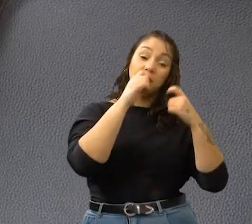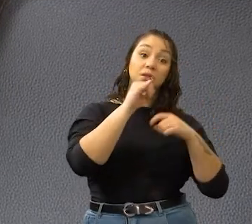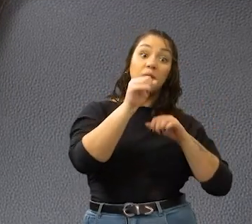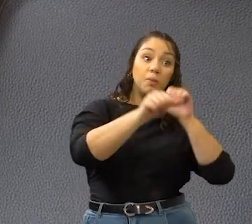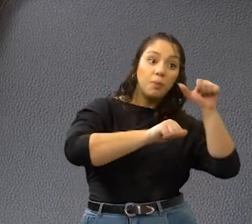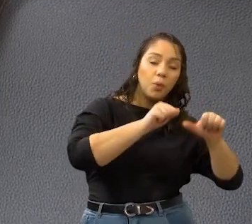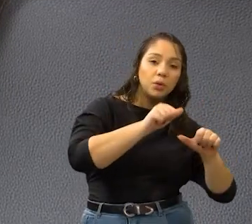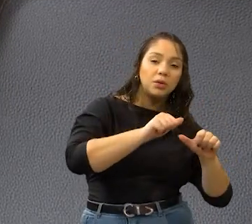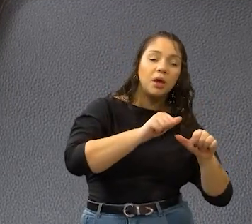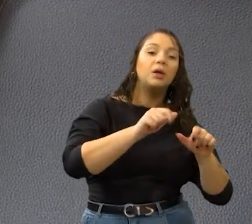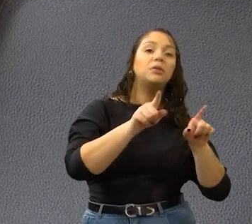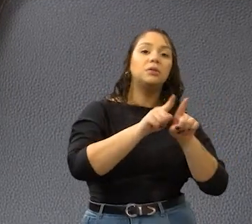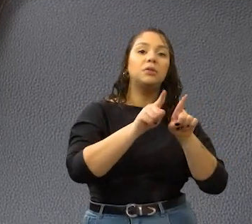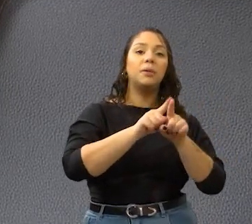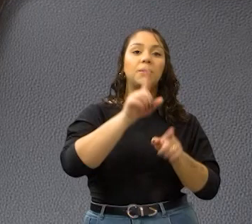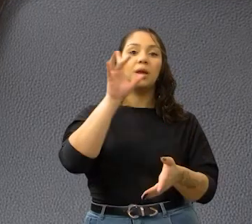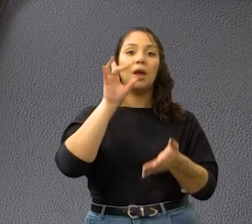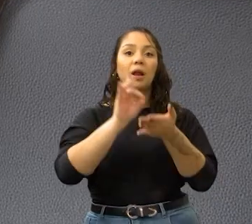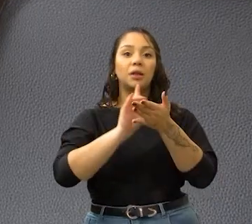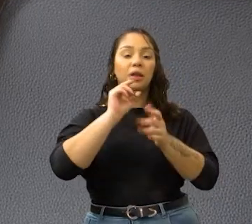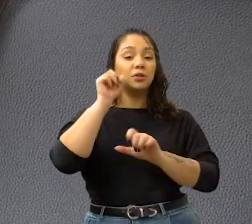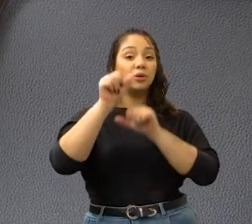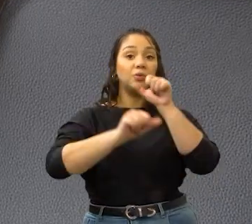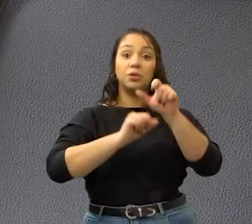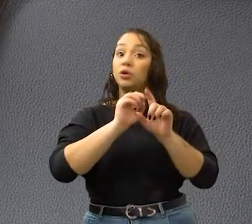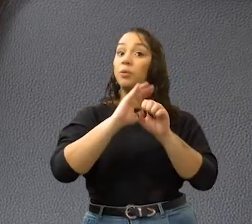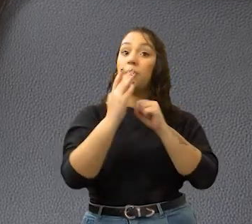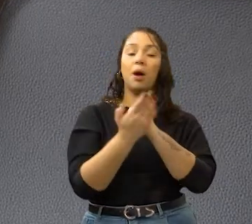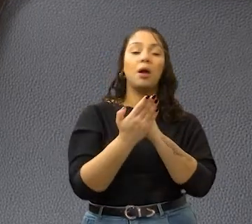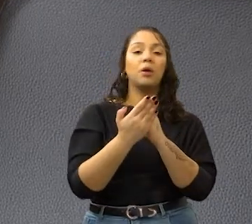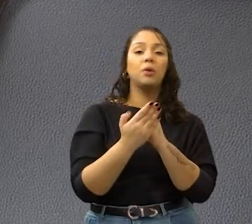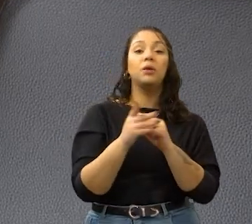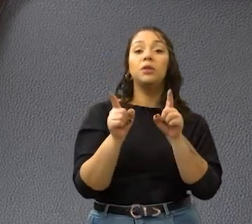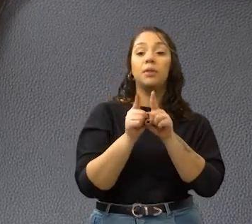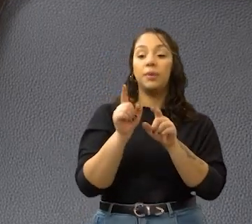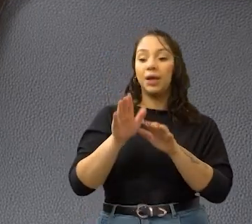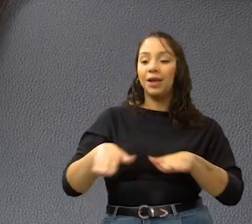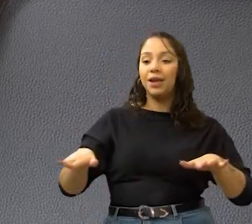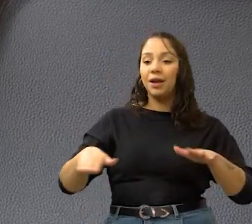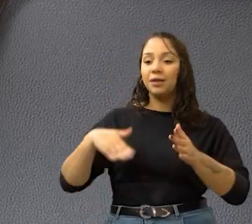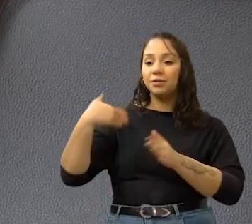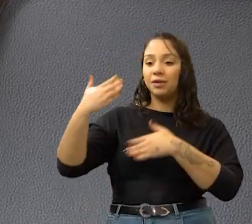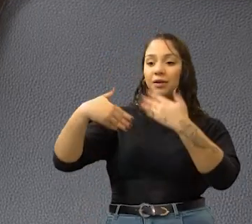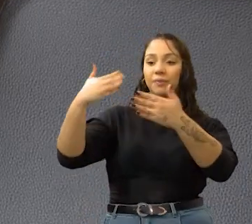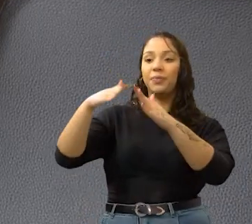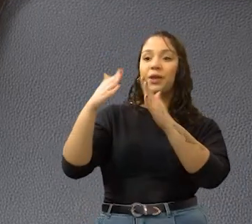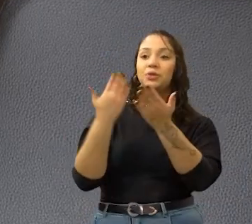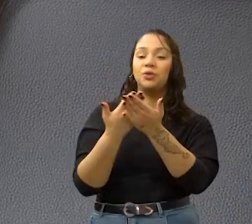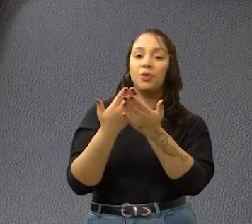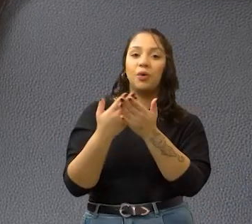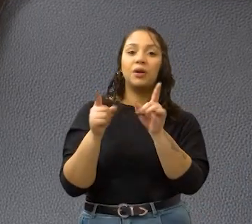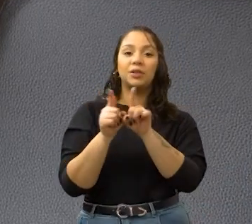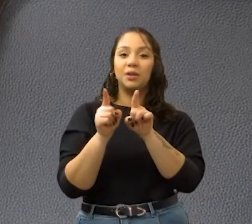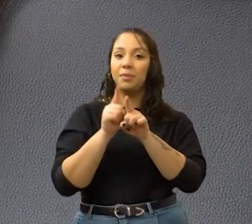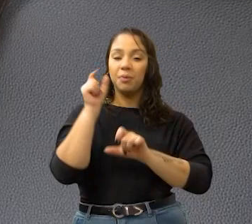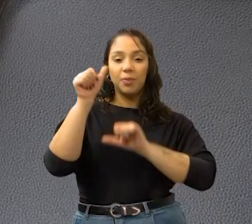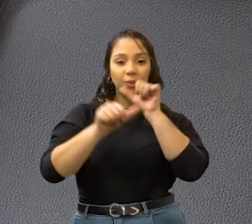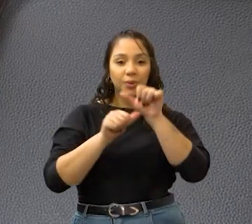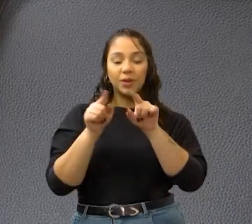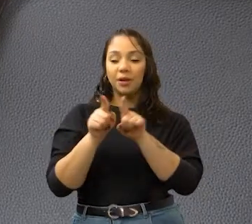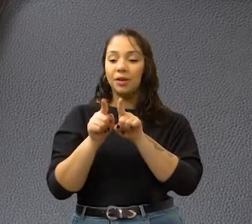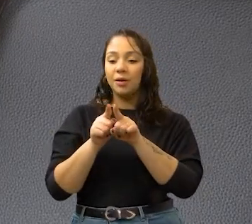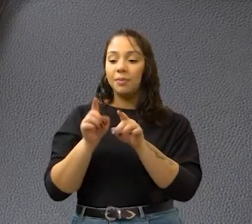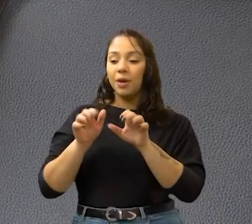muda a realidade do bairro, né? Muda o desempenho na escola das crianças, muda a forma com que você é tratado